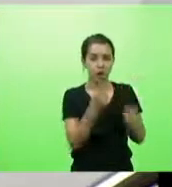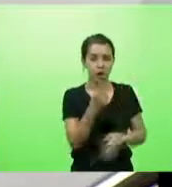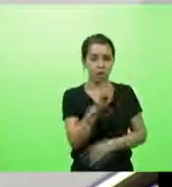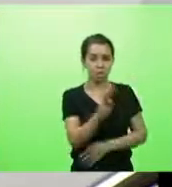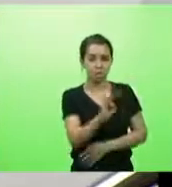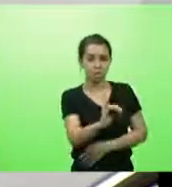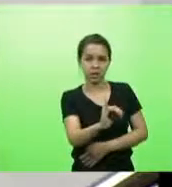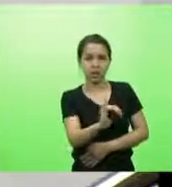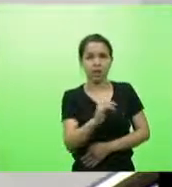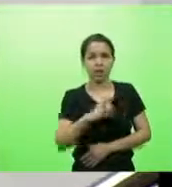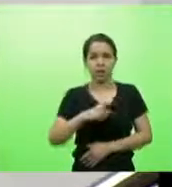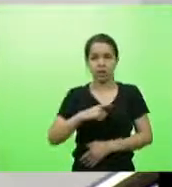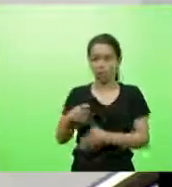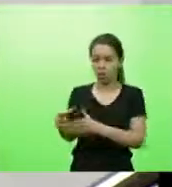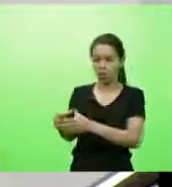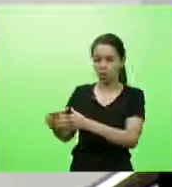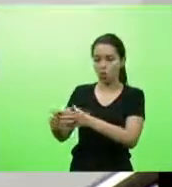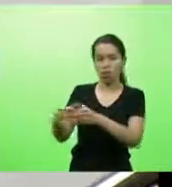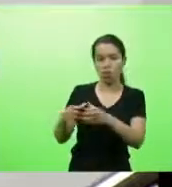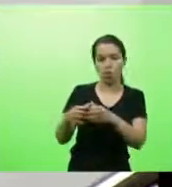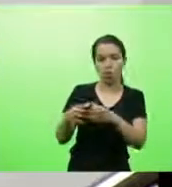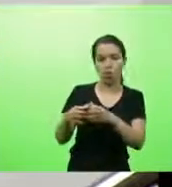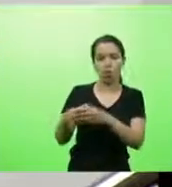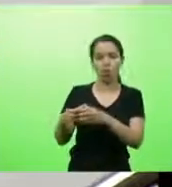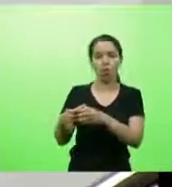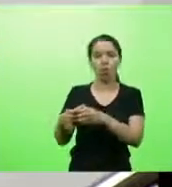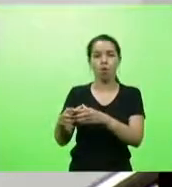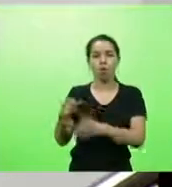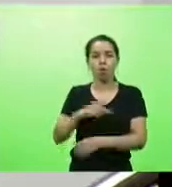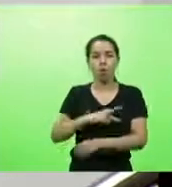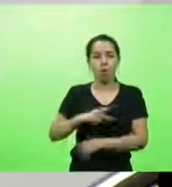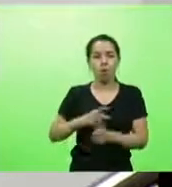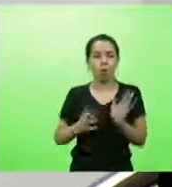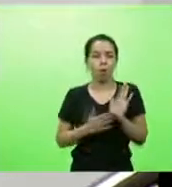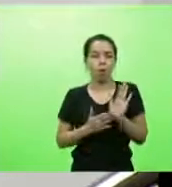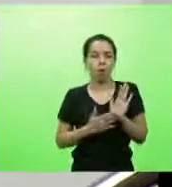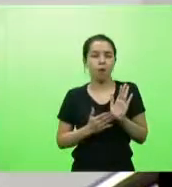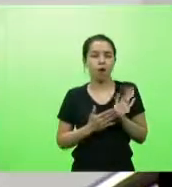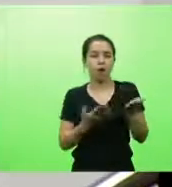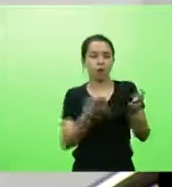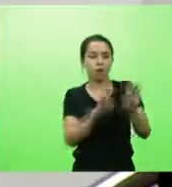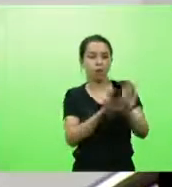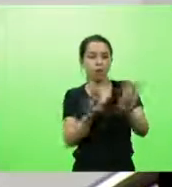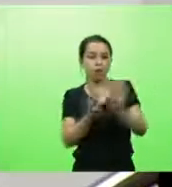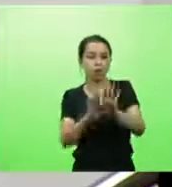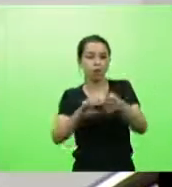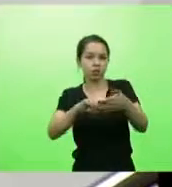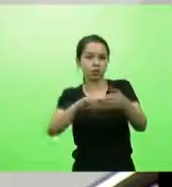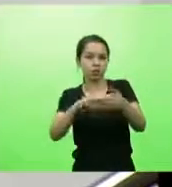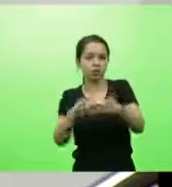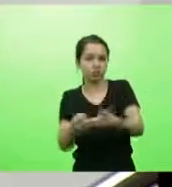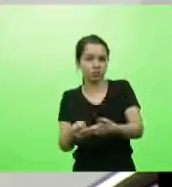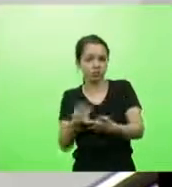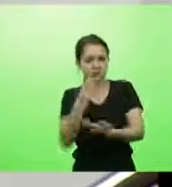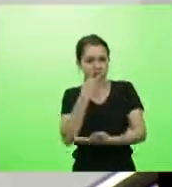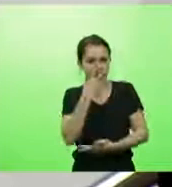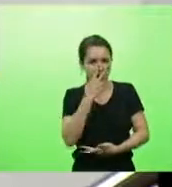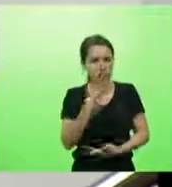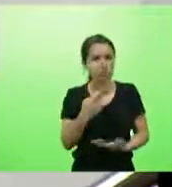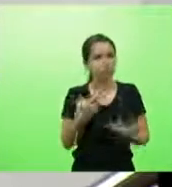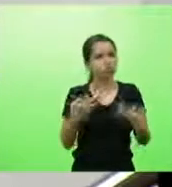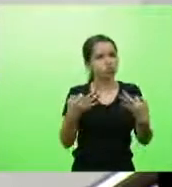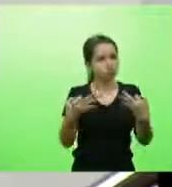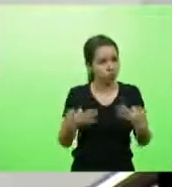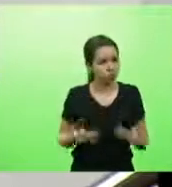lado, órgãos públicos propondo lockdown, fechamento total. Me parece, sim, justo que